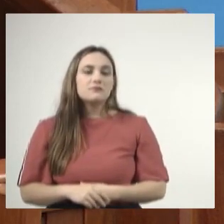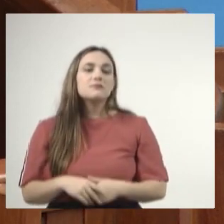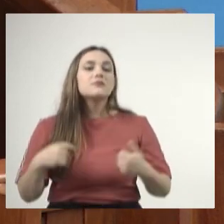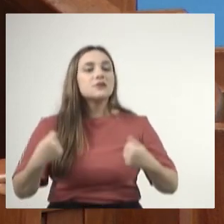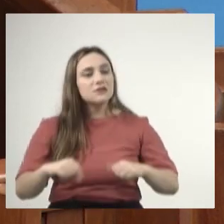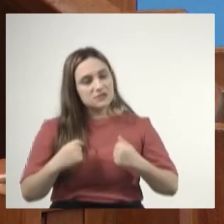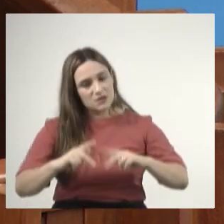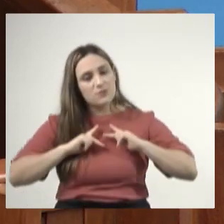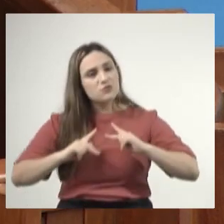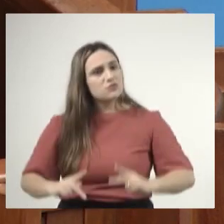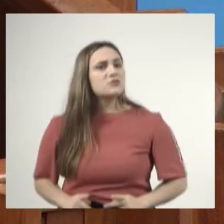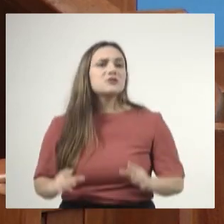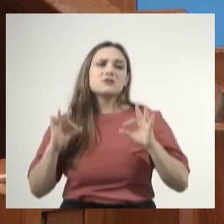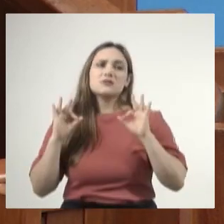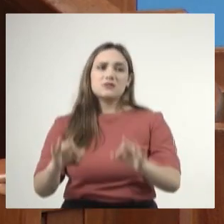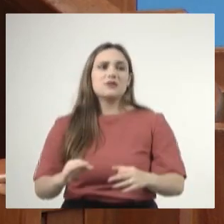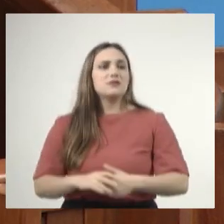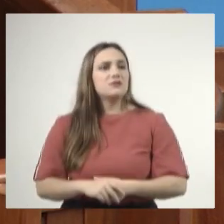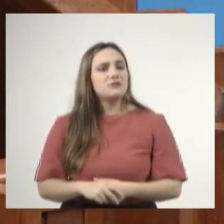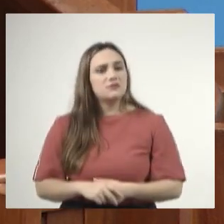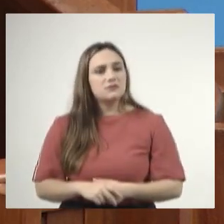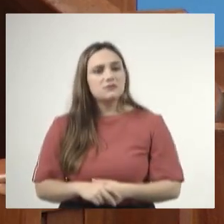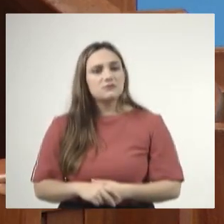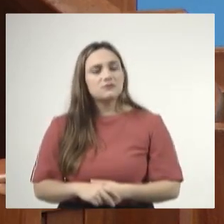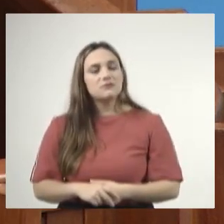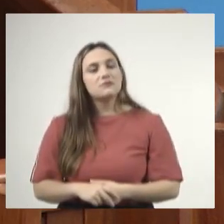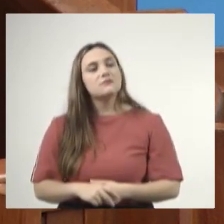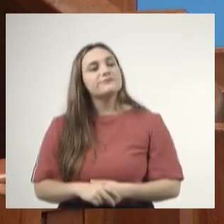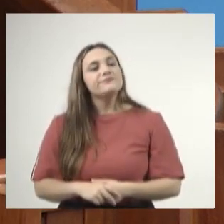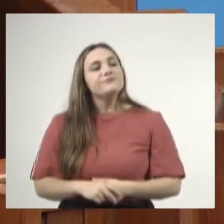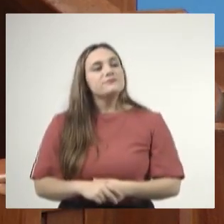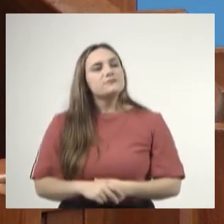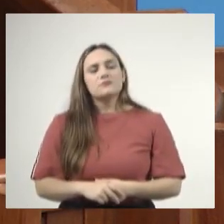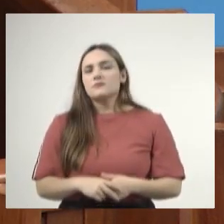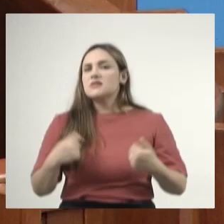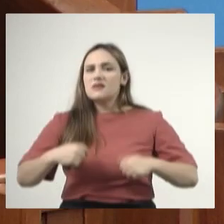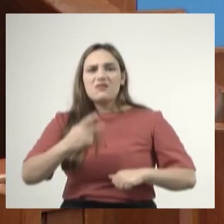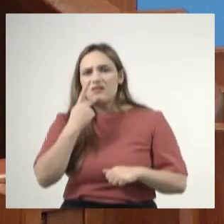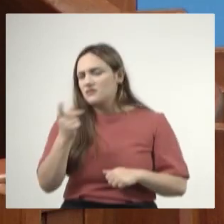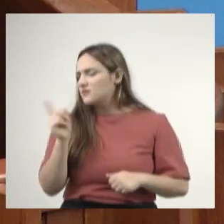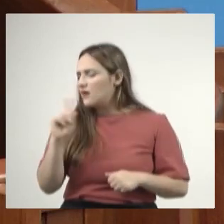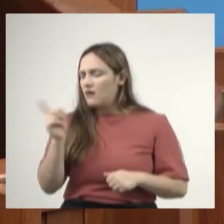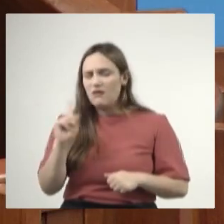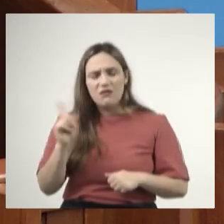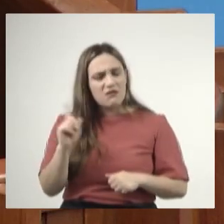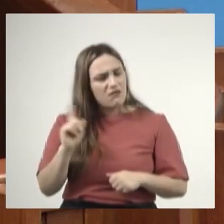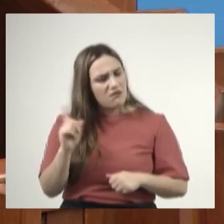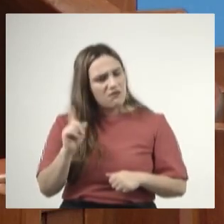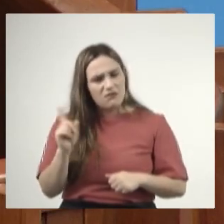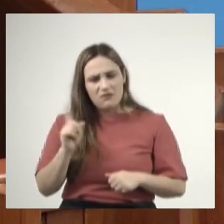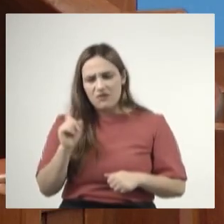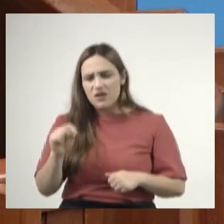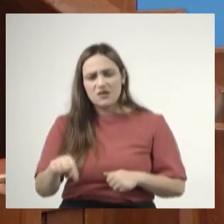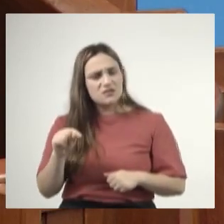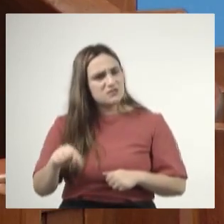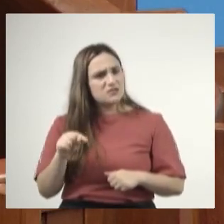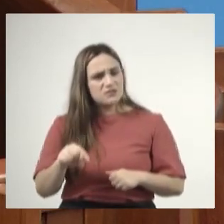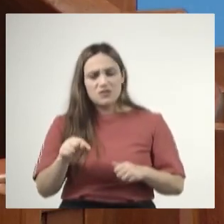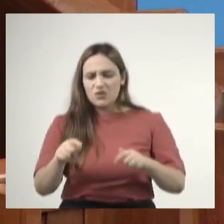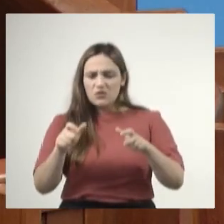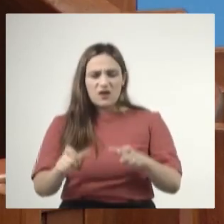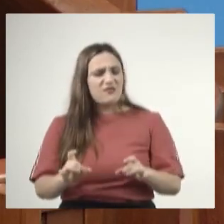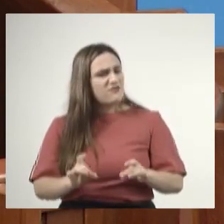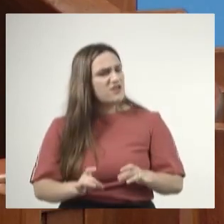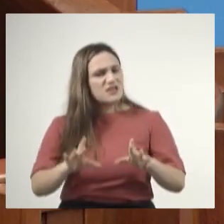se posicionar e dizer: não, senhor, essas terras foram vendidas e